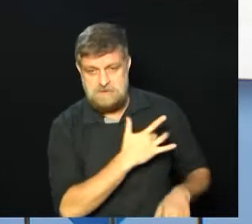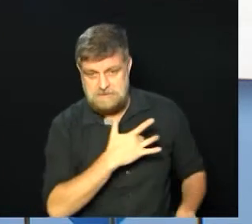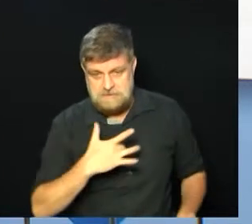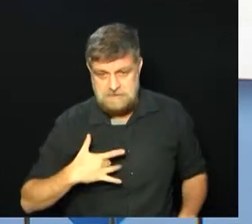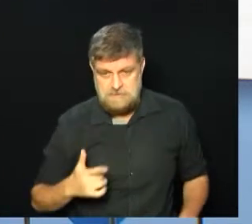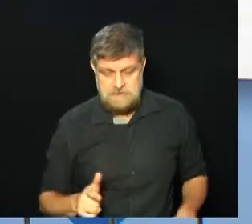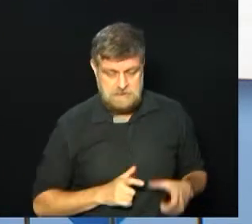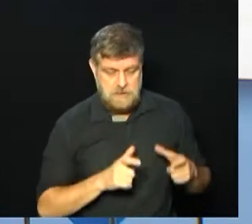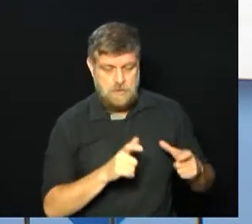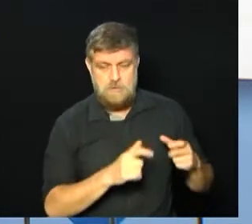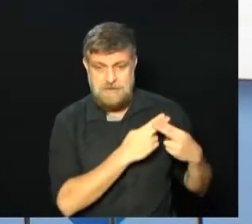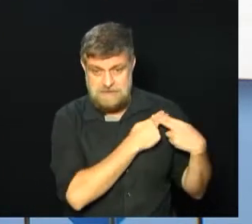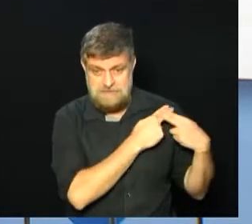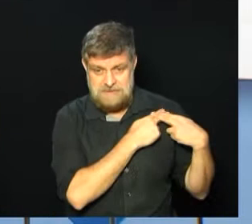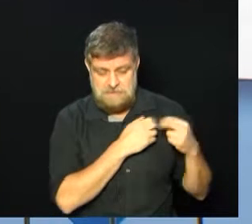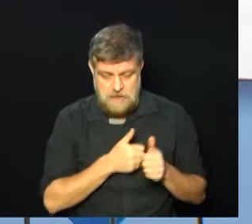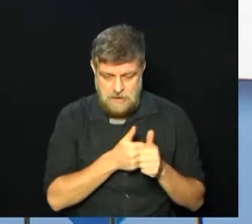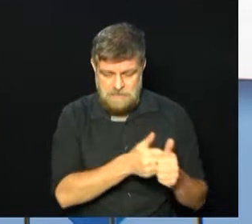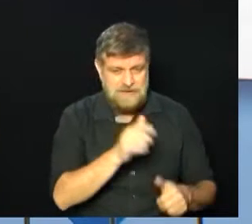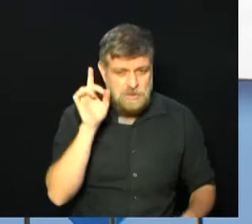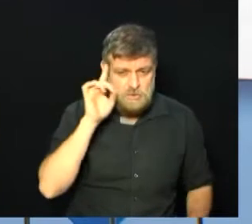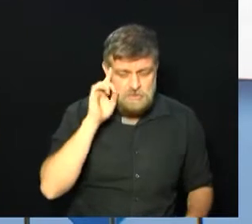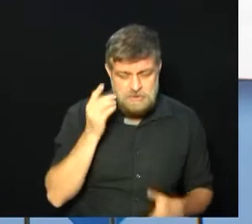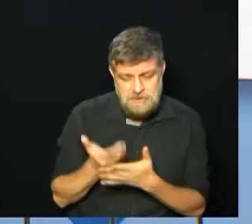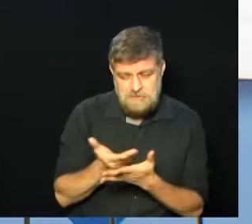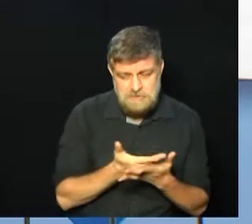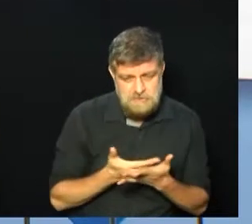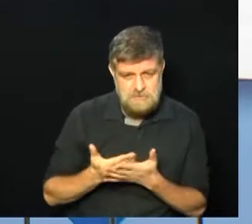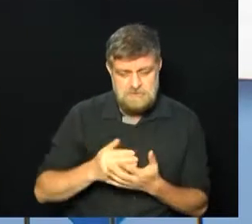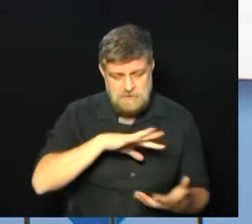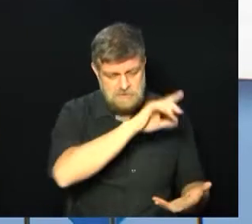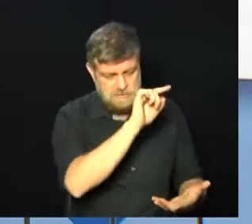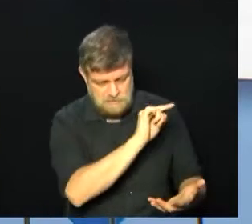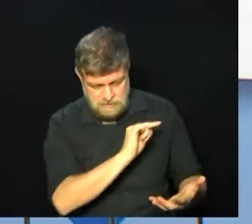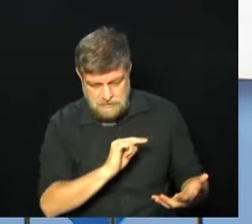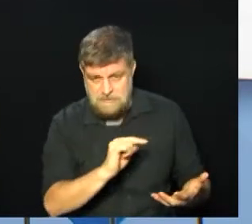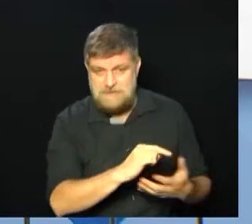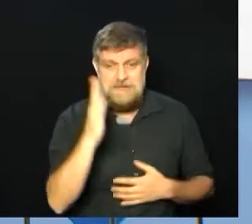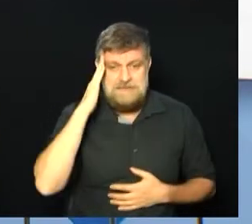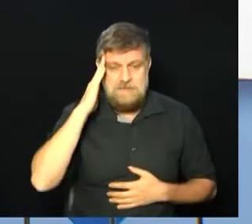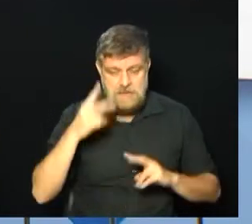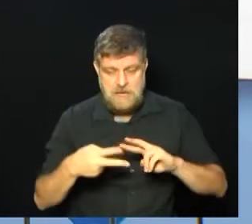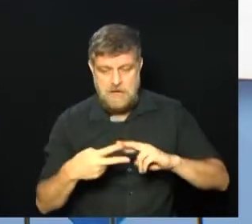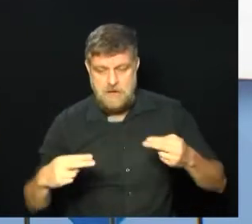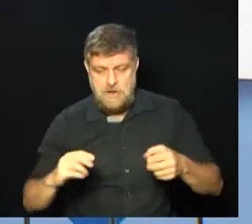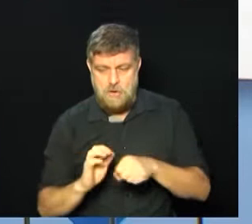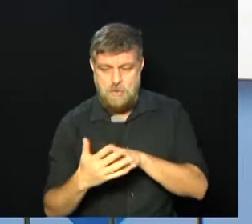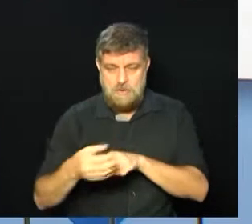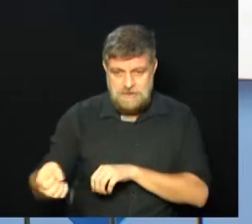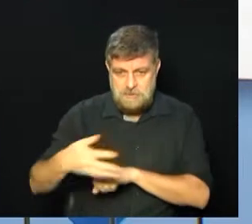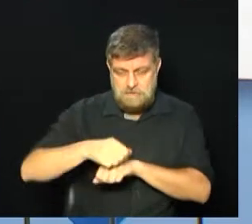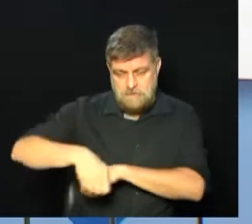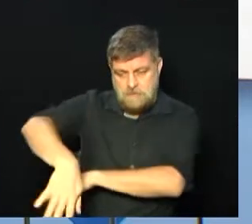órgão da secretaria acompanha diariamente os estudos realizados em todo mundo sobre a nova variante e a sua